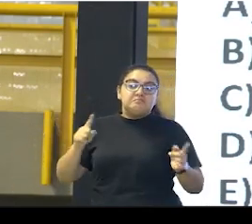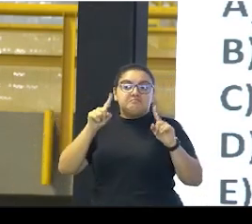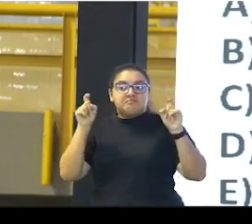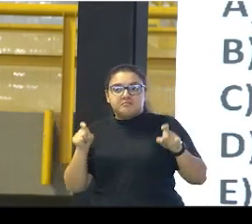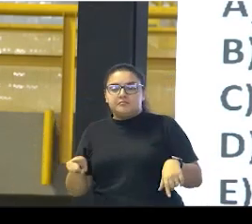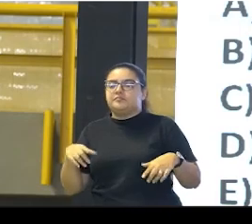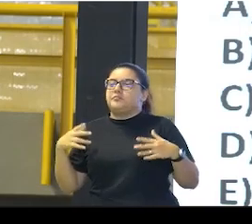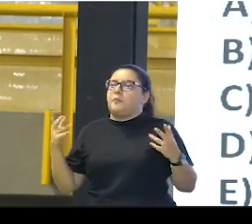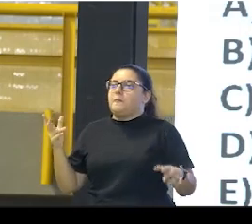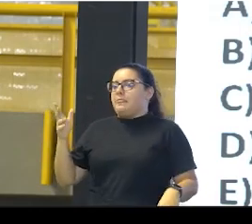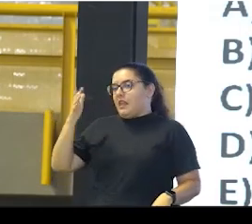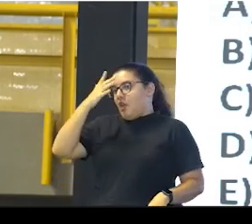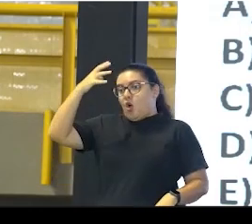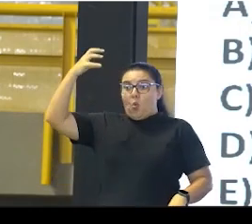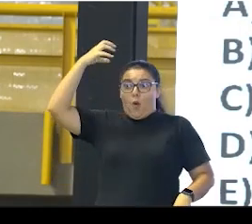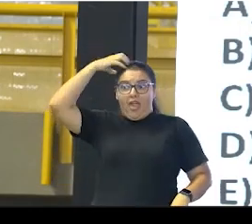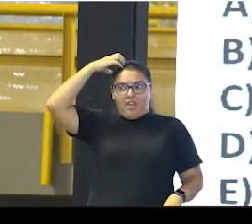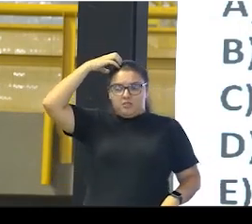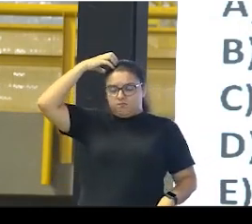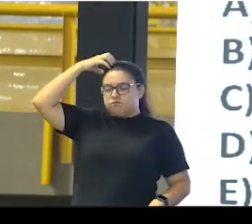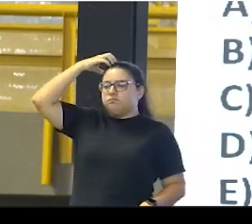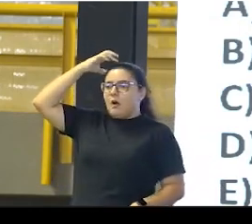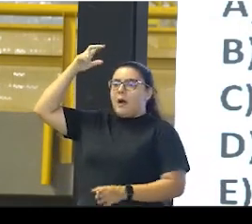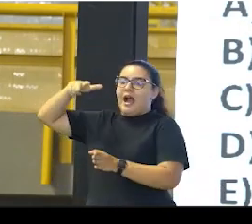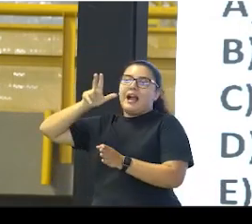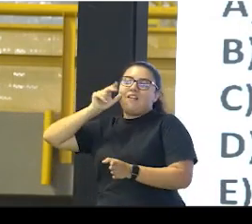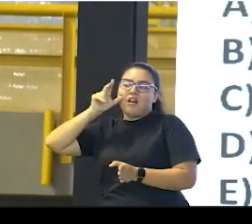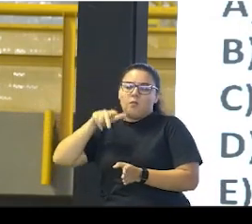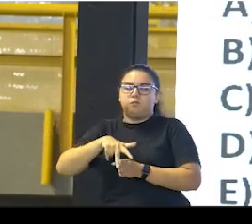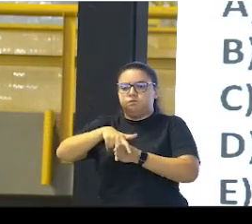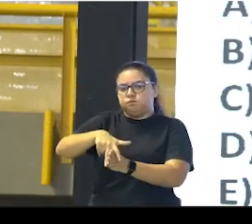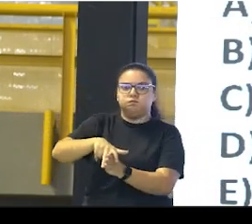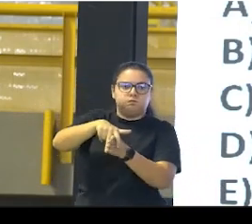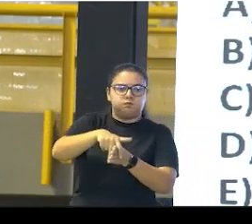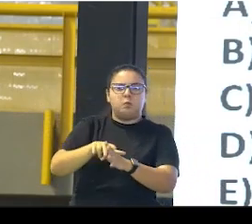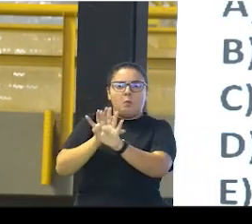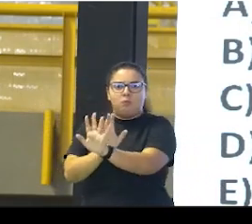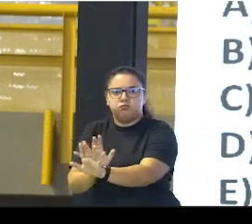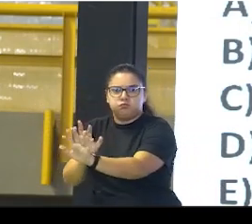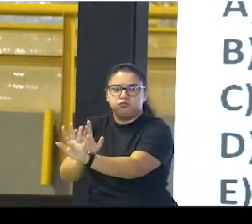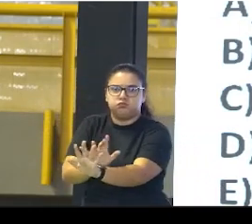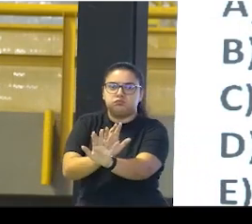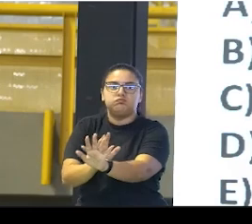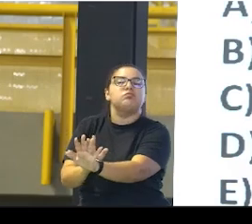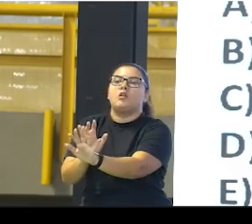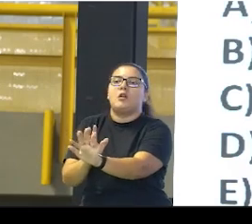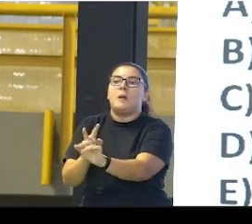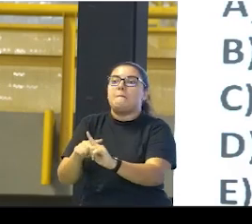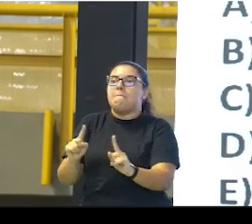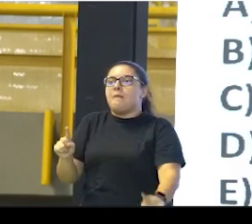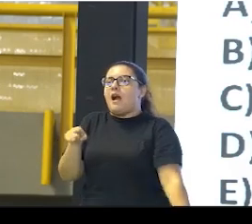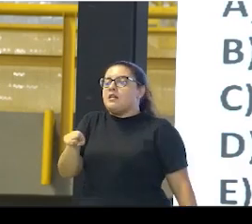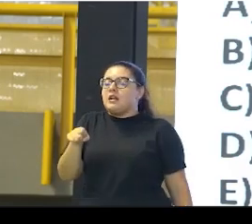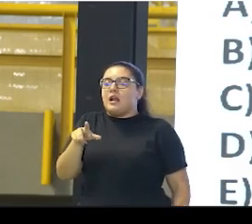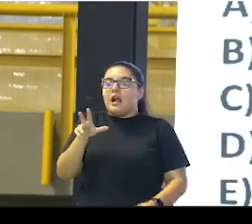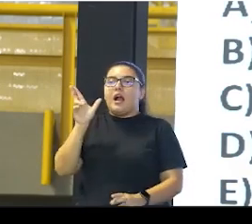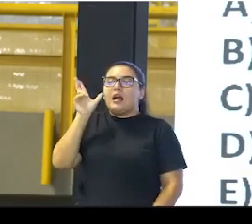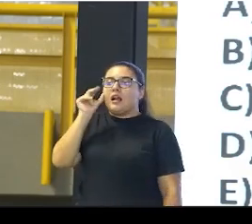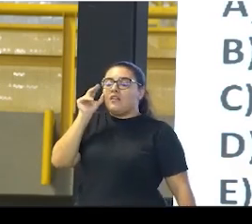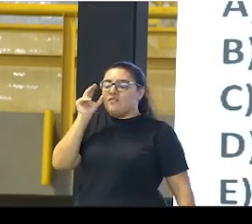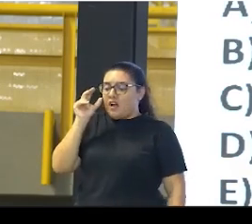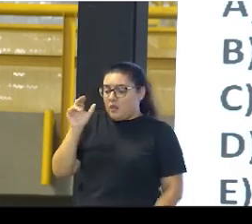Quando você tiver um triângulo retângulo, que um cateto é x e o outro cateto é x, sempre a